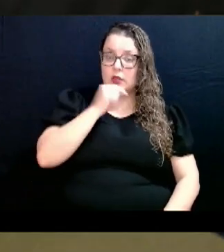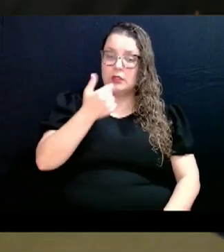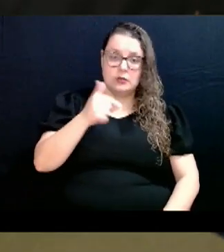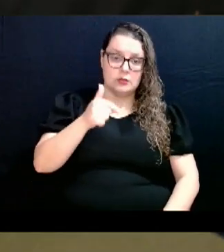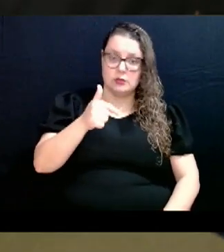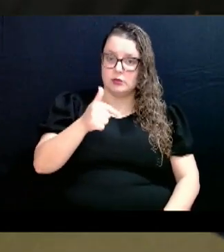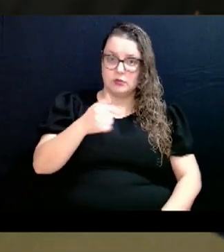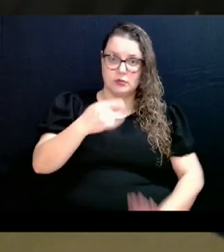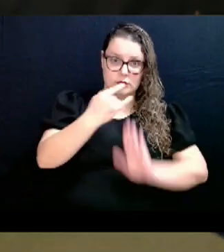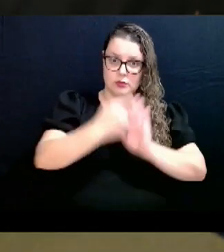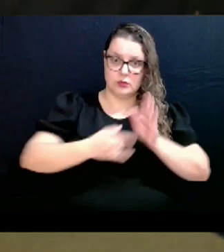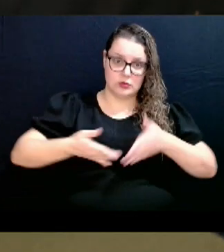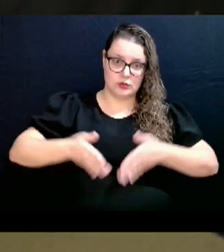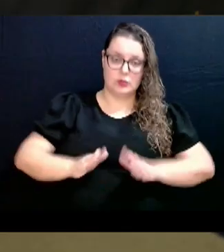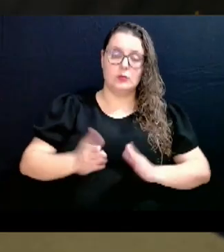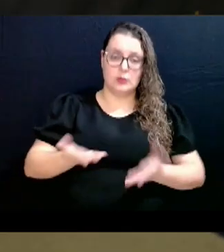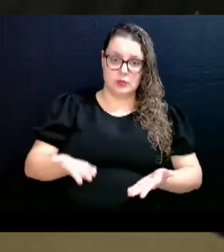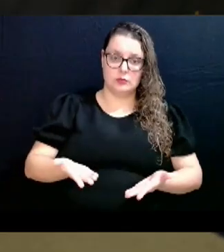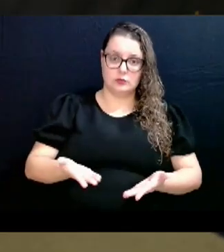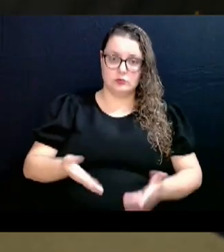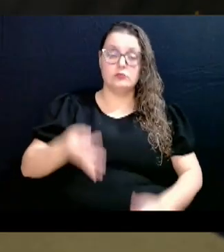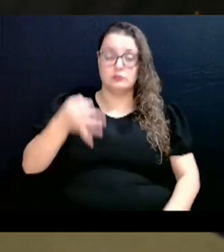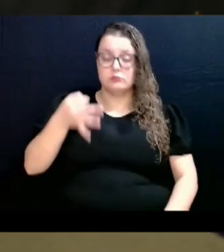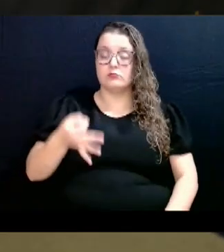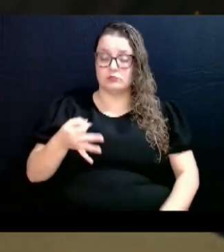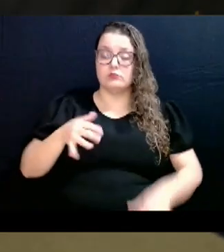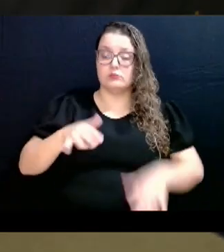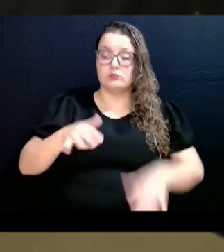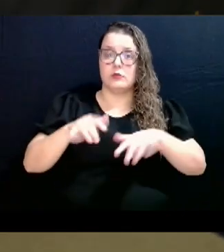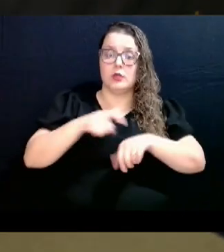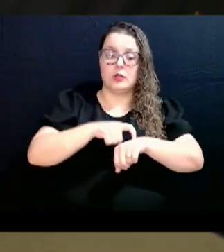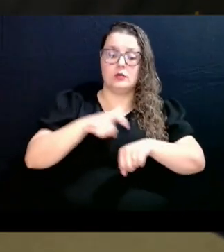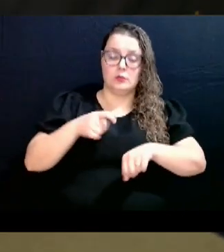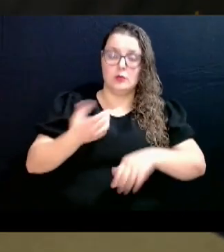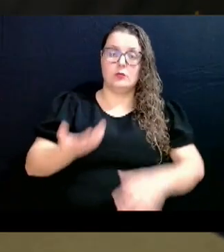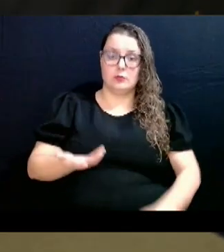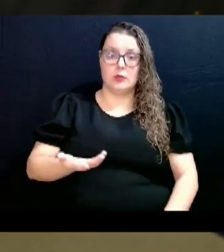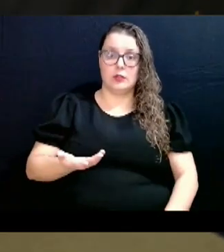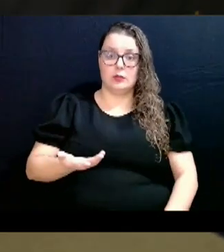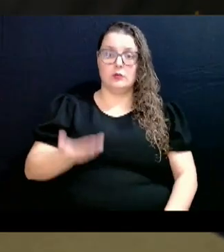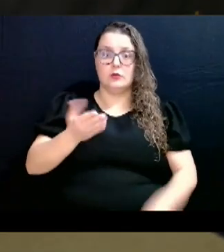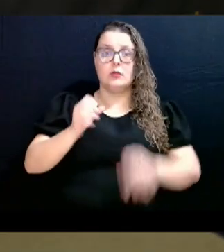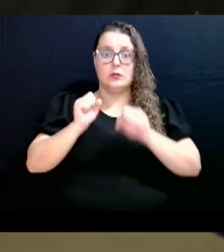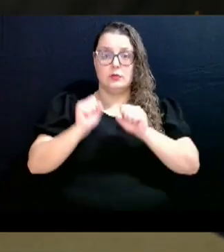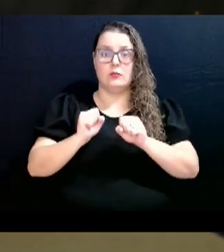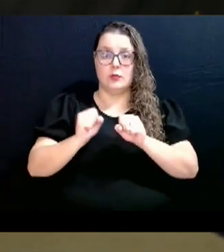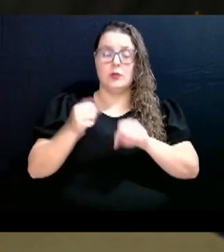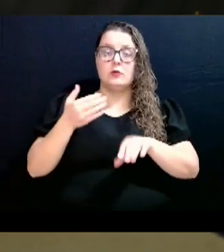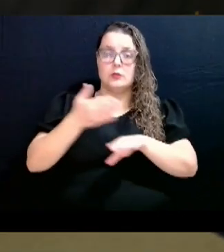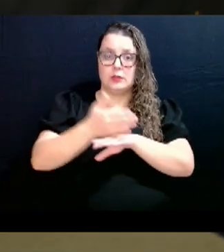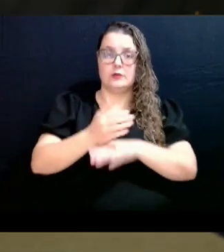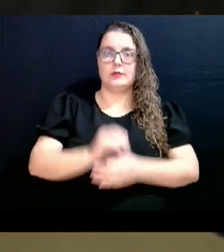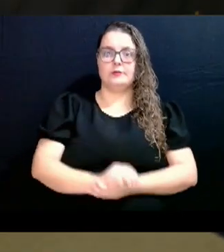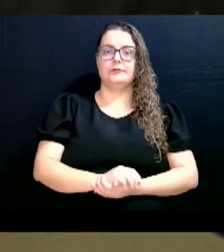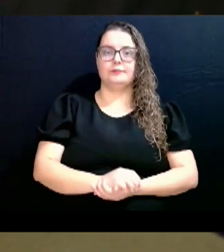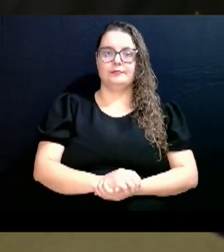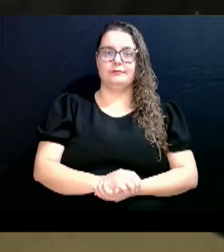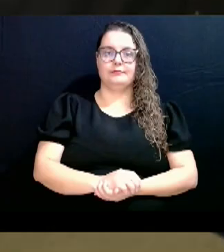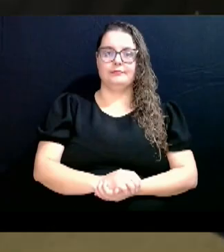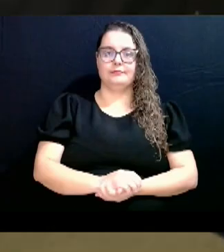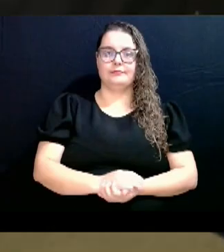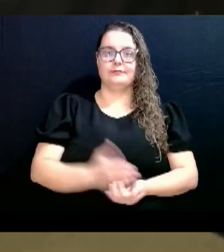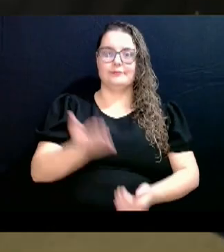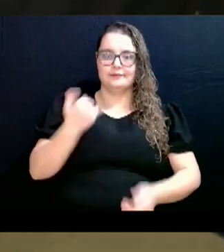certidão. Então, muito assertivo aí esse momento, né, esse mutirão, e você pode participar. Vamos lá, mais